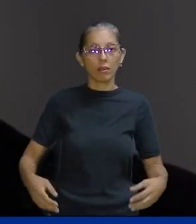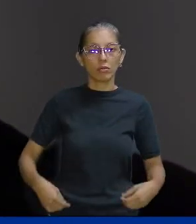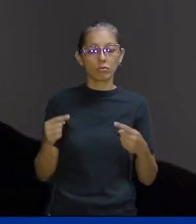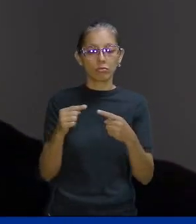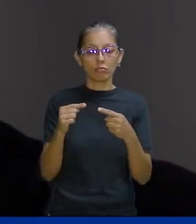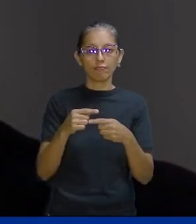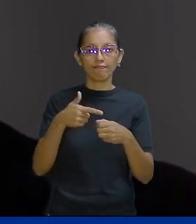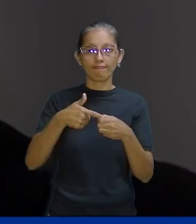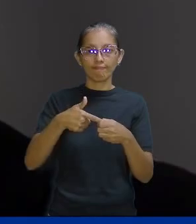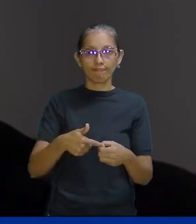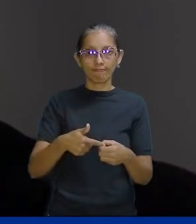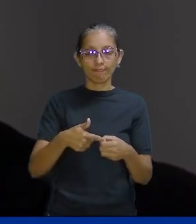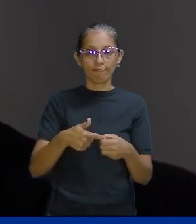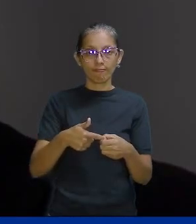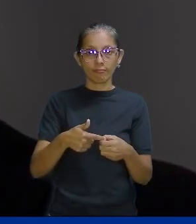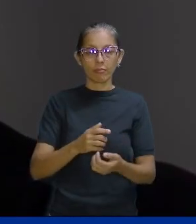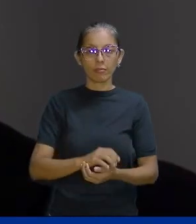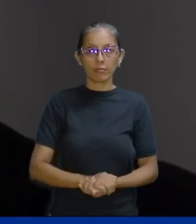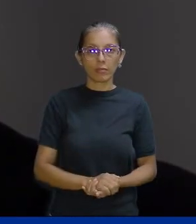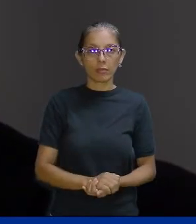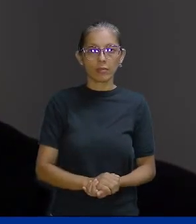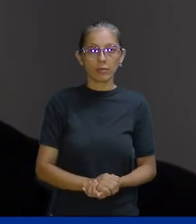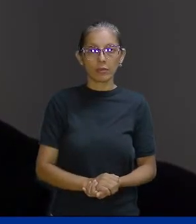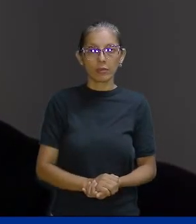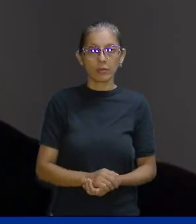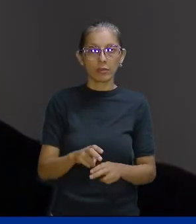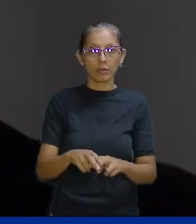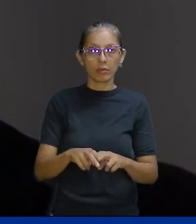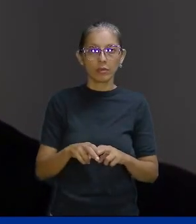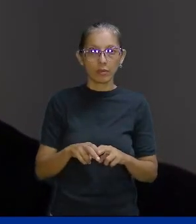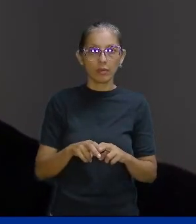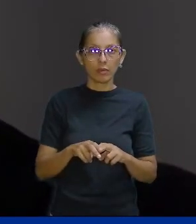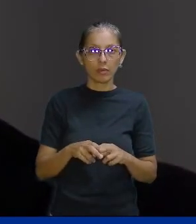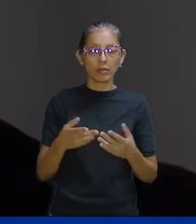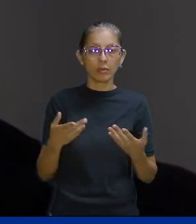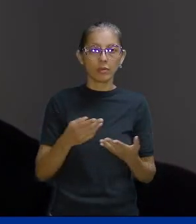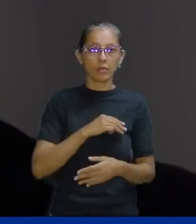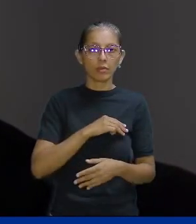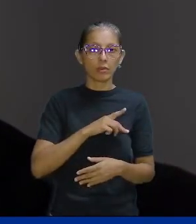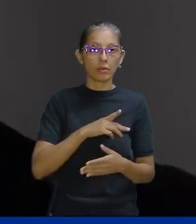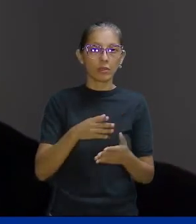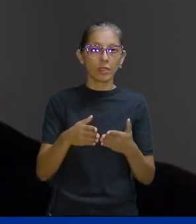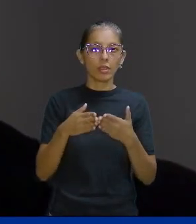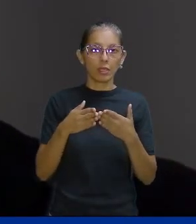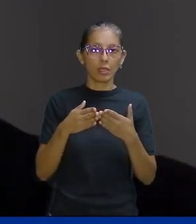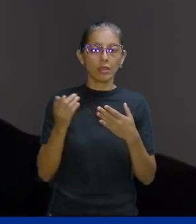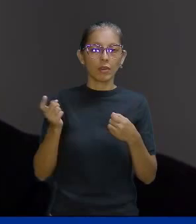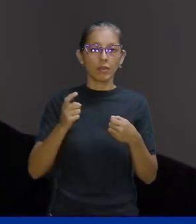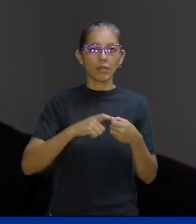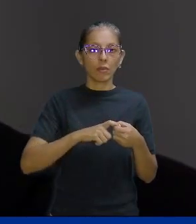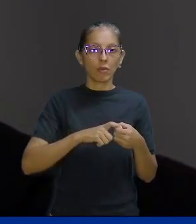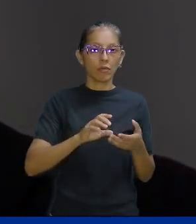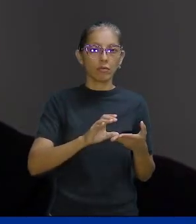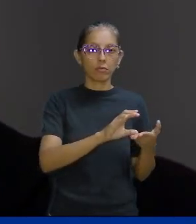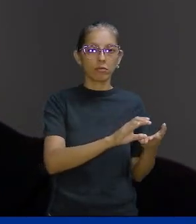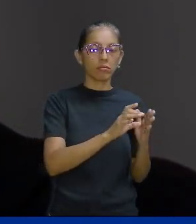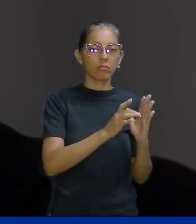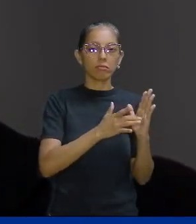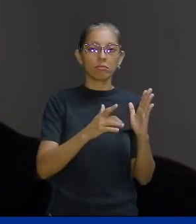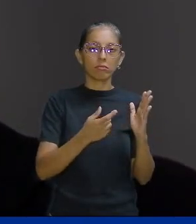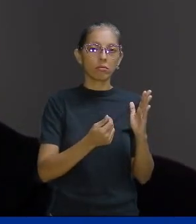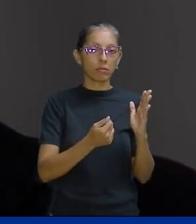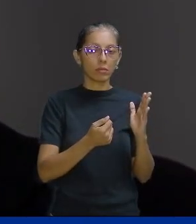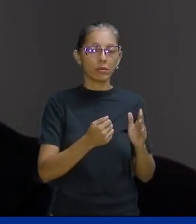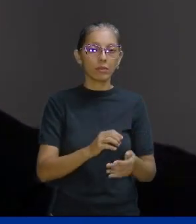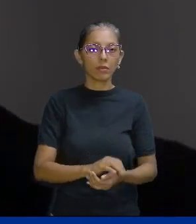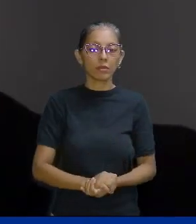combustível, apta a ensejar a desaprovação das contas e a devolução do valor gasto ao Tesouro Nacional. Nos termos do artigo